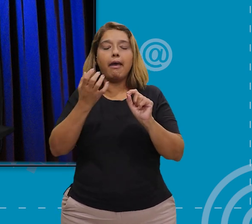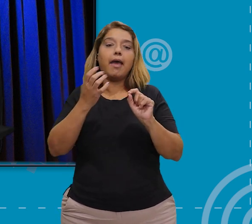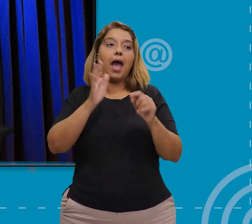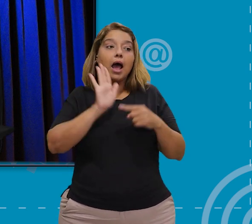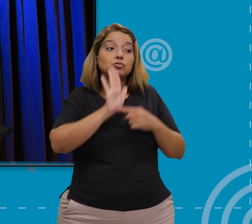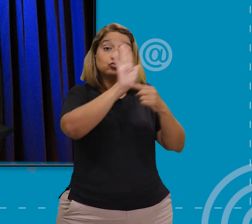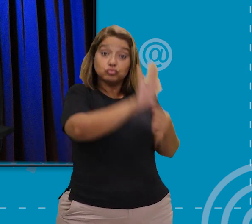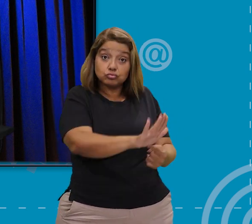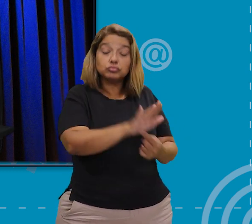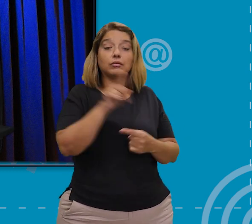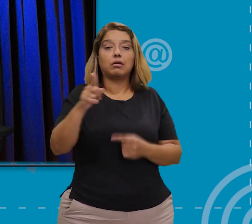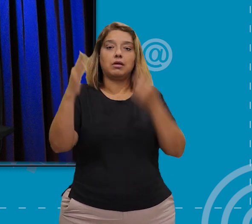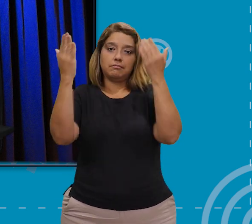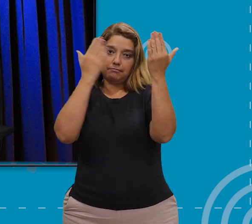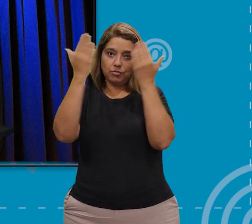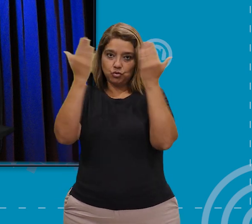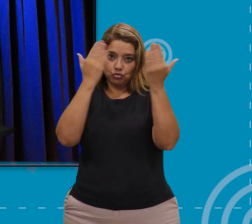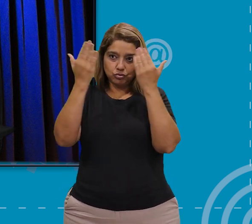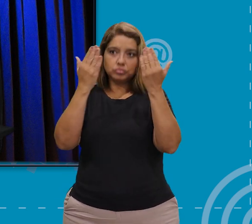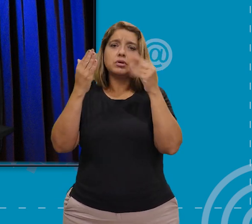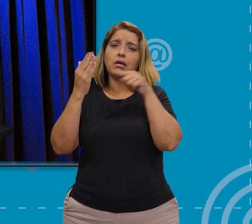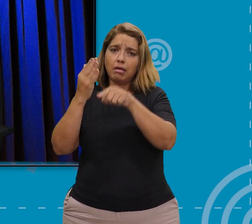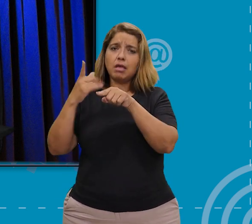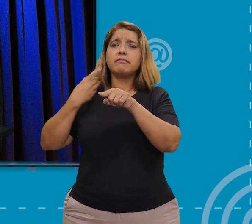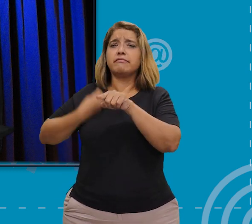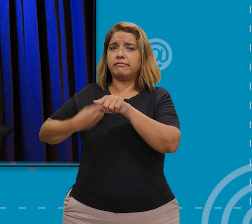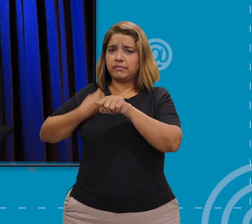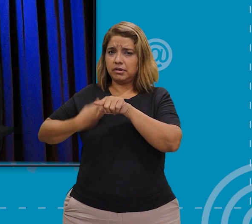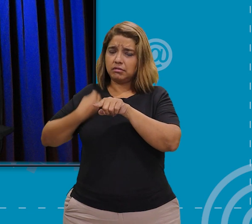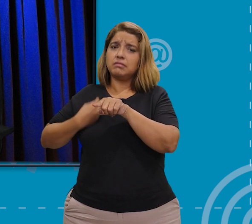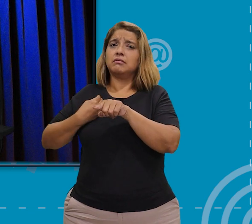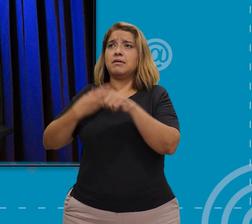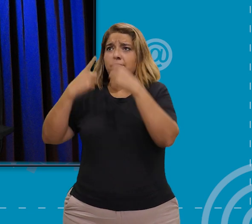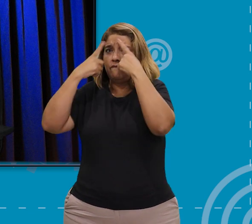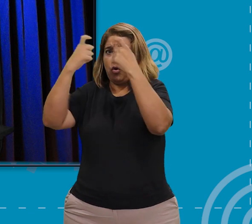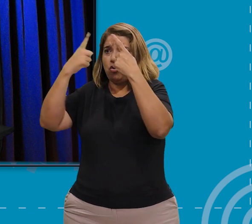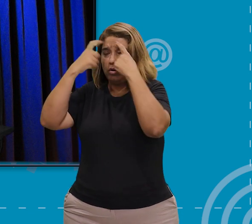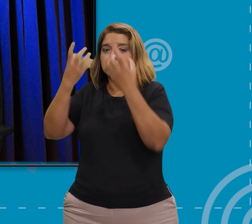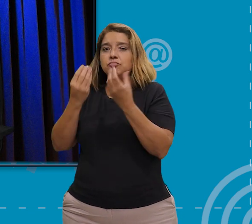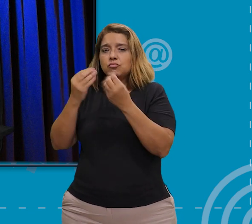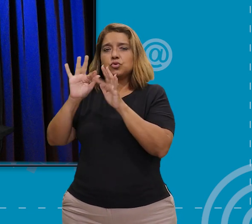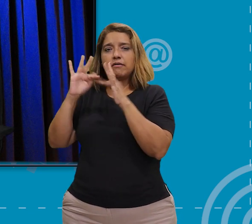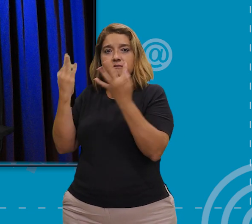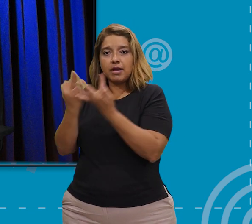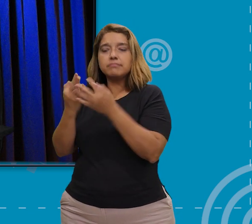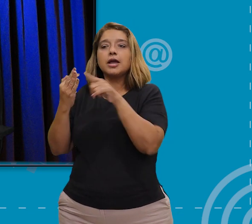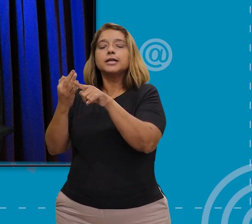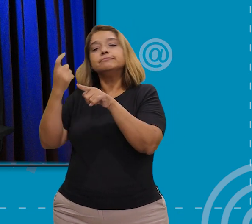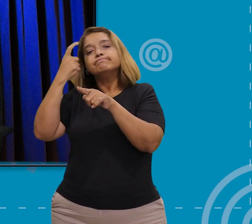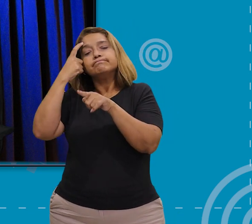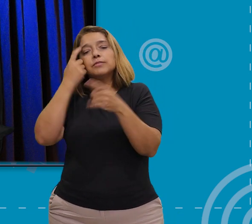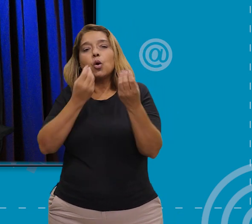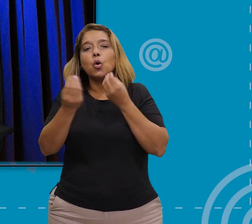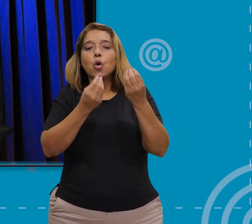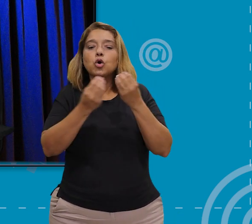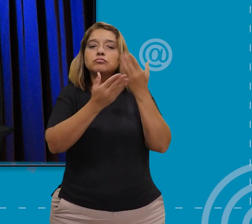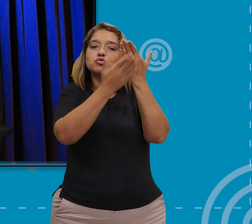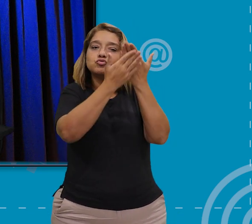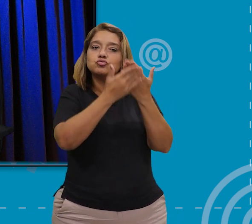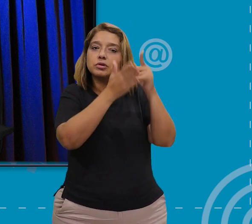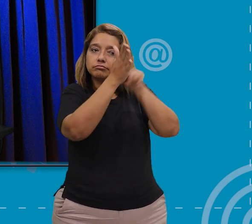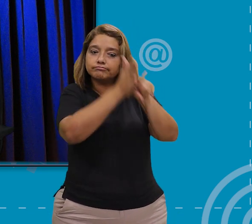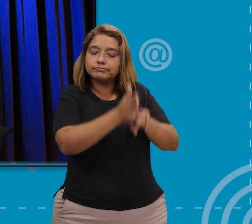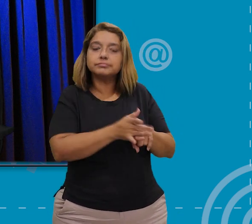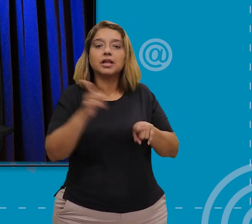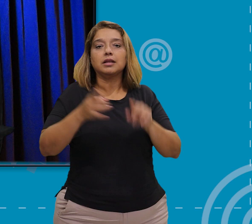foi criado num ambiente de muita violência, e ele foi estudar um pouquinho a respeito disso. E aí ele criou essa ferramenta